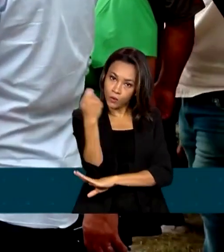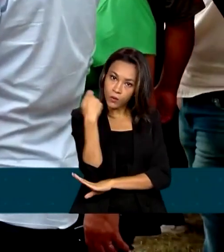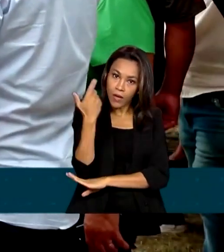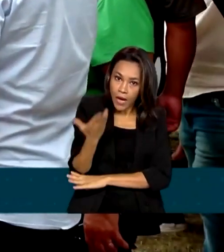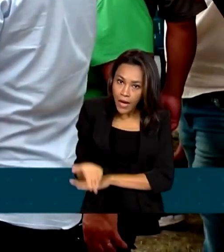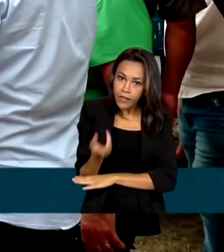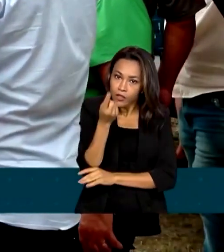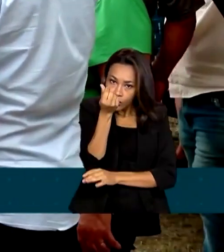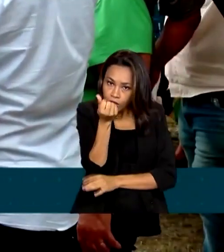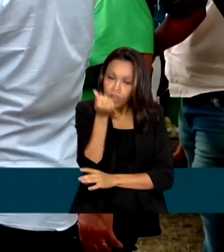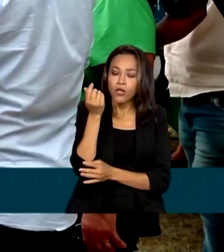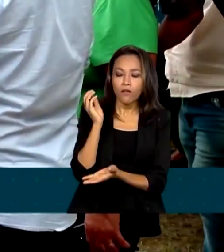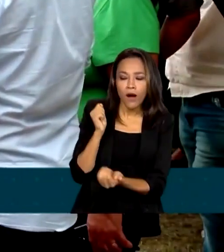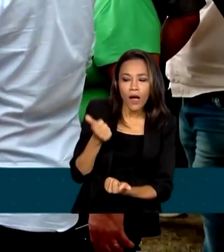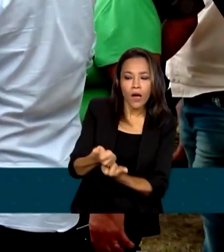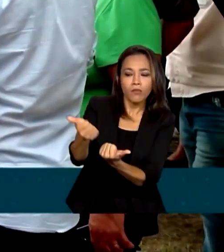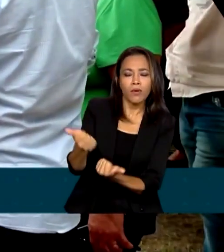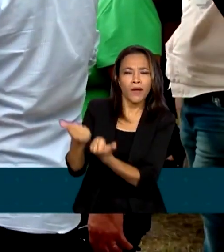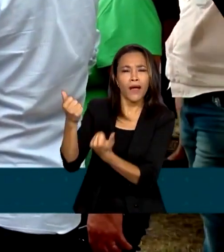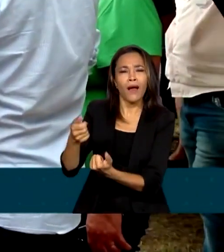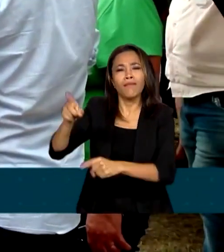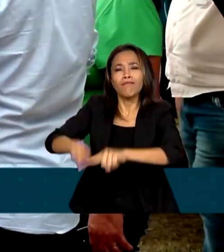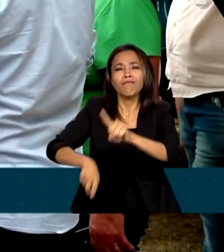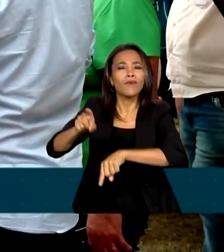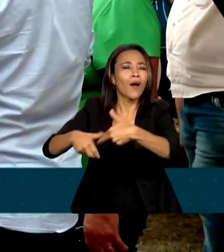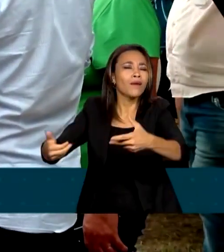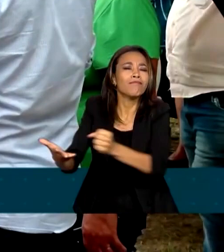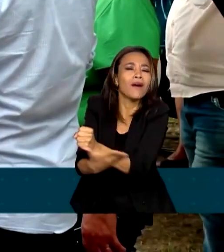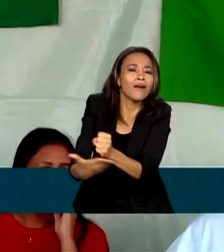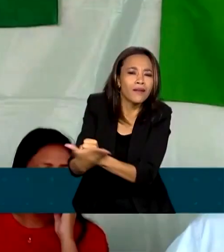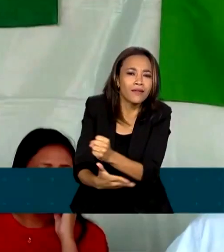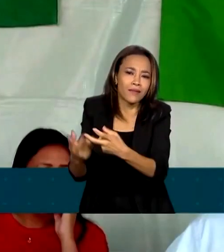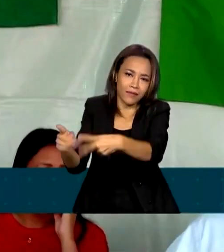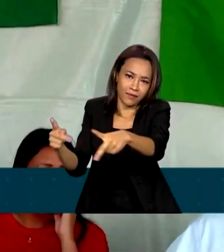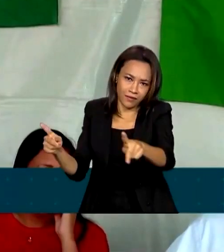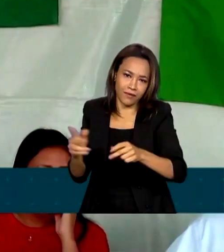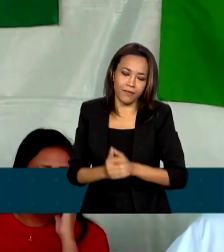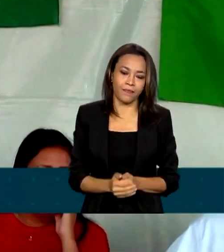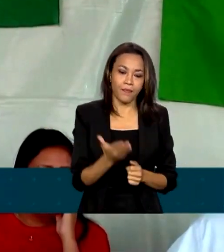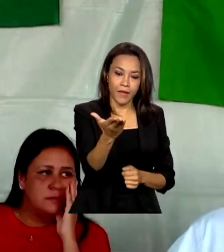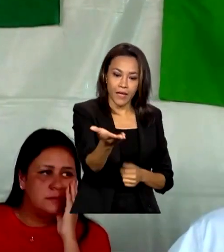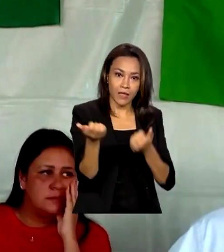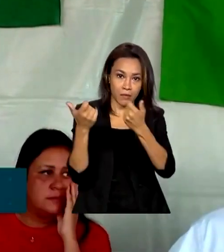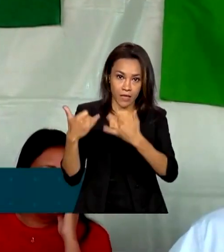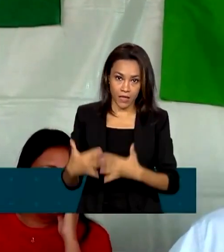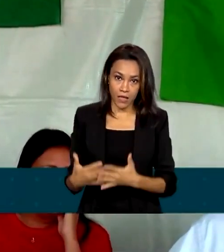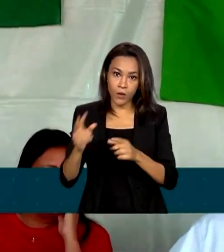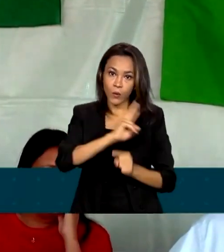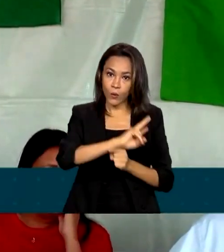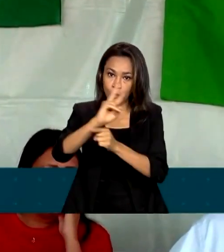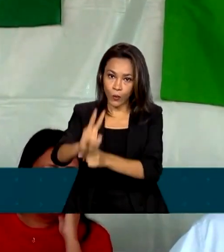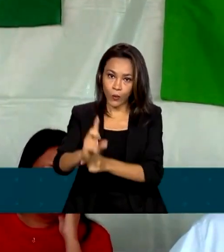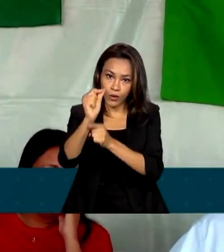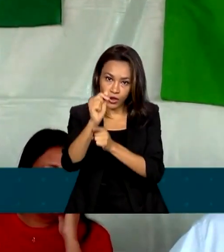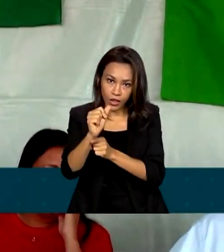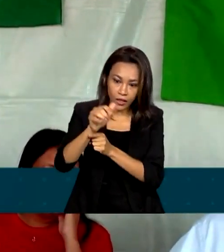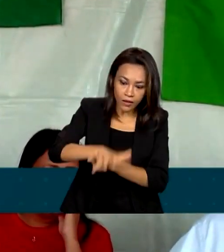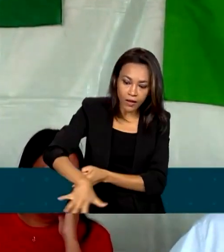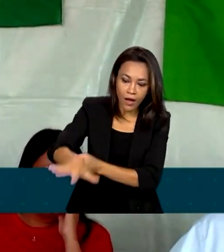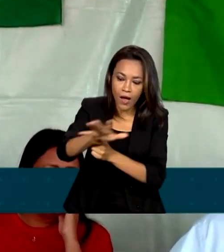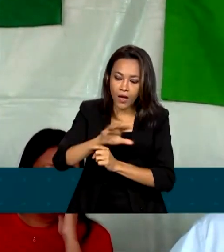vão financiar itens de primeira necessidade e equipamentos. O microcrédito produtivo rural do Grupo